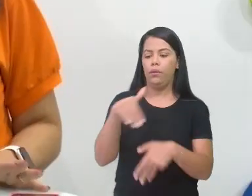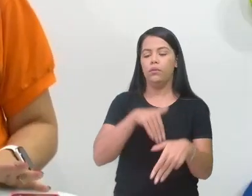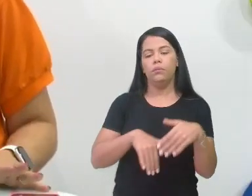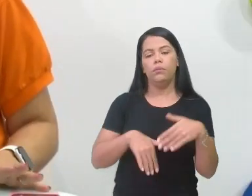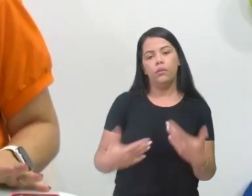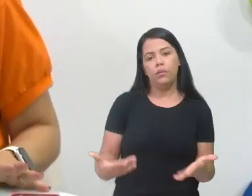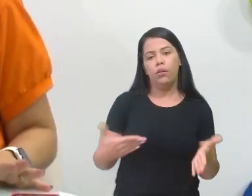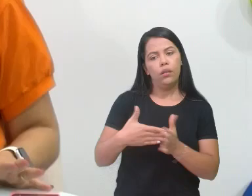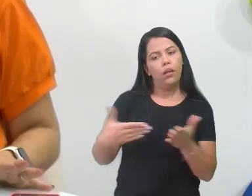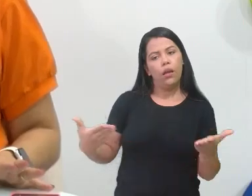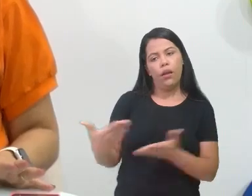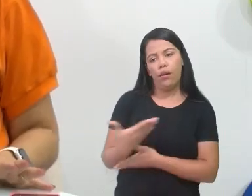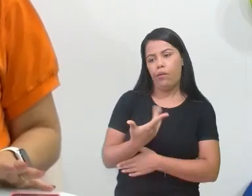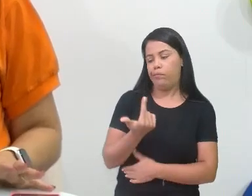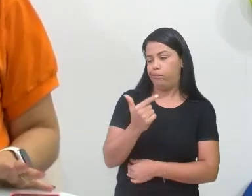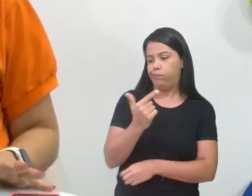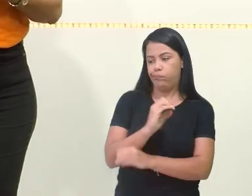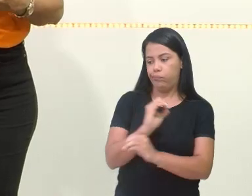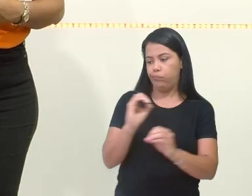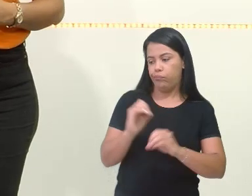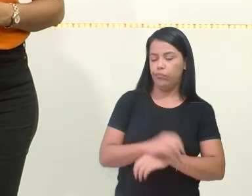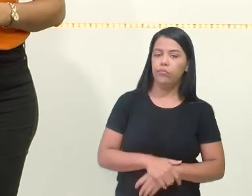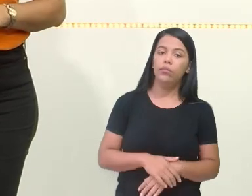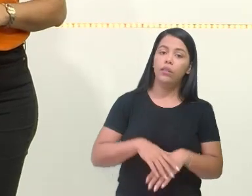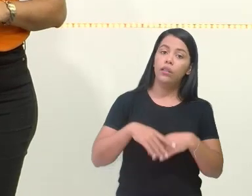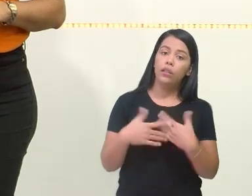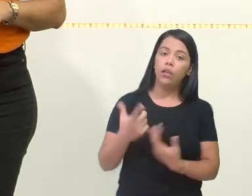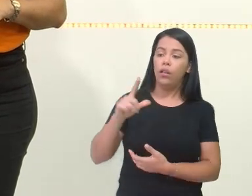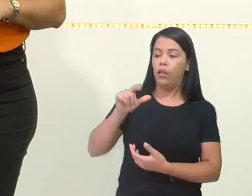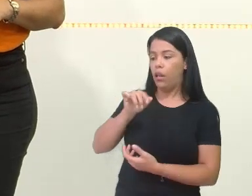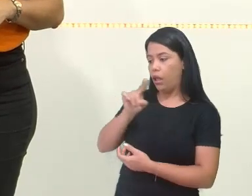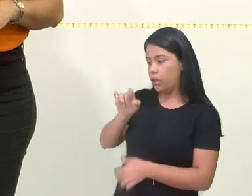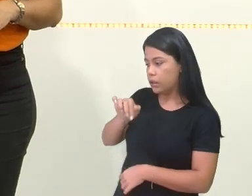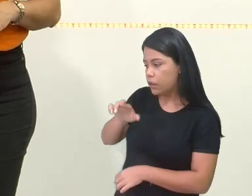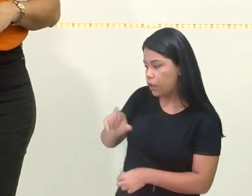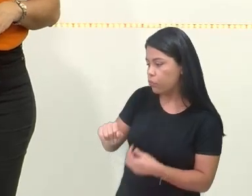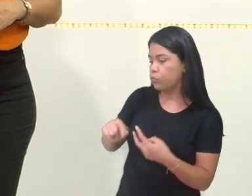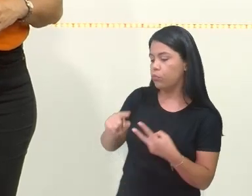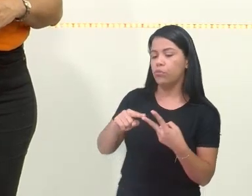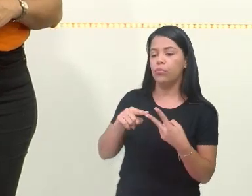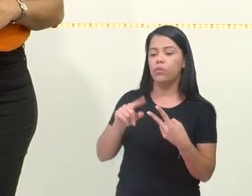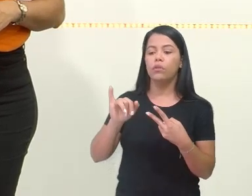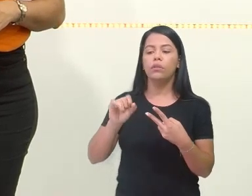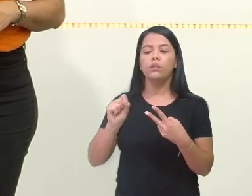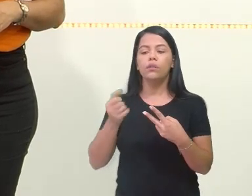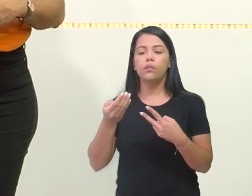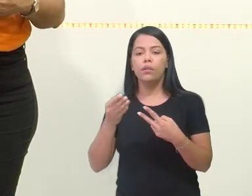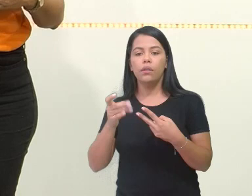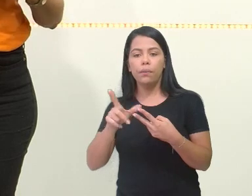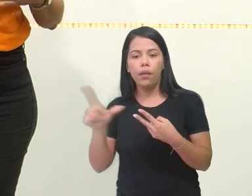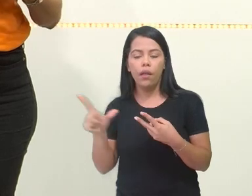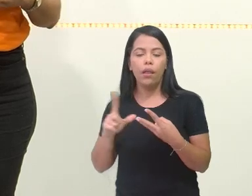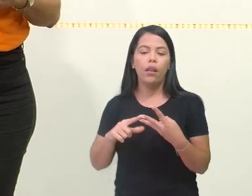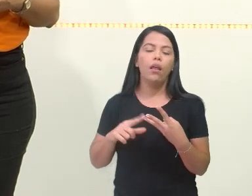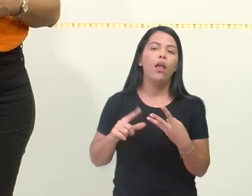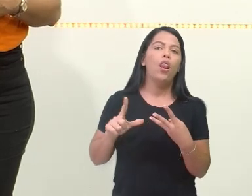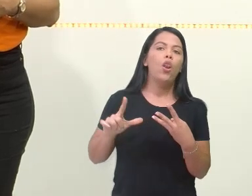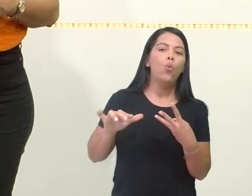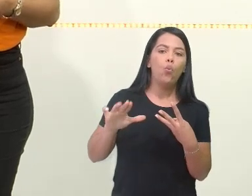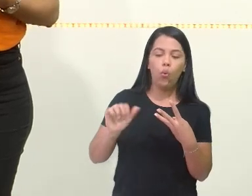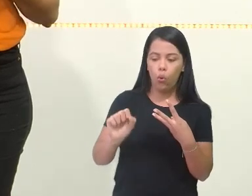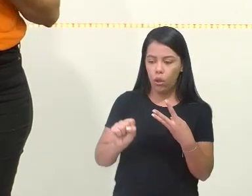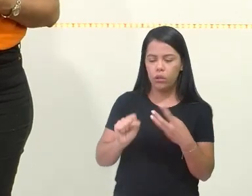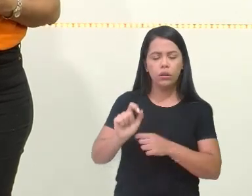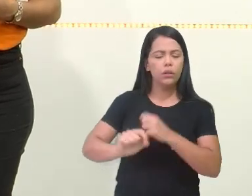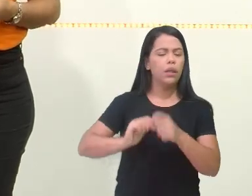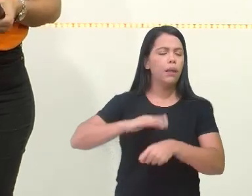aqui, viu, professora? Olha só, Lázaro, Isabela, Lucas, quem mais que está aí no chat?